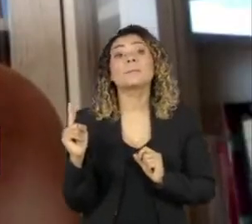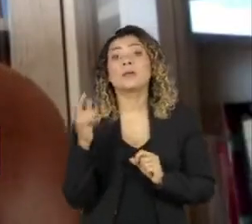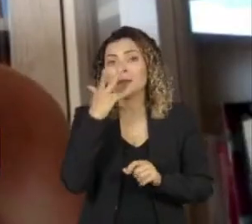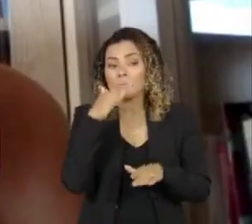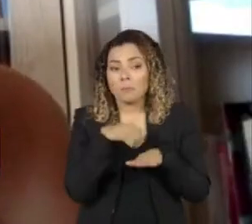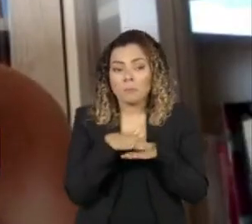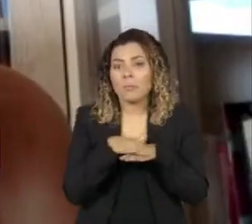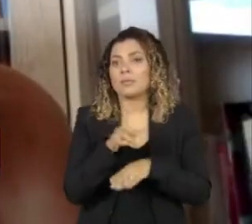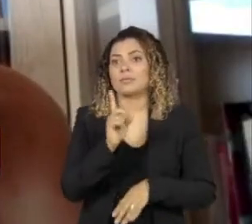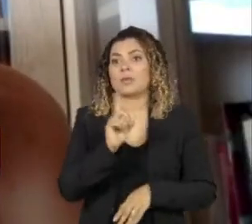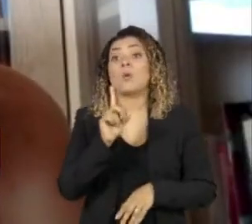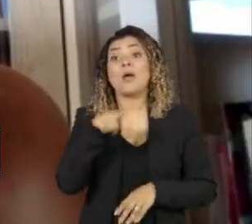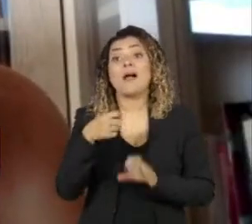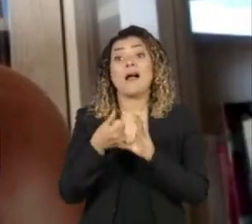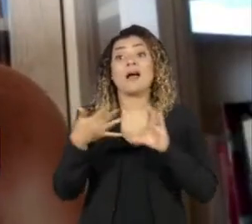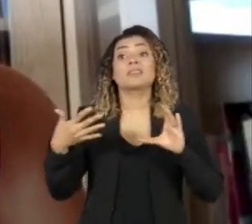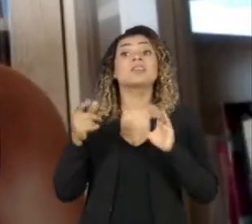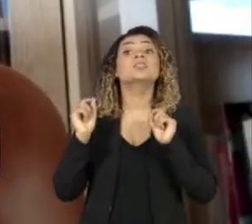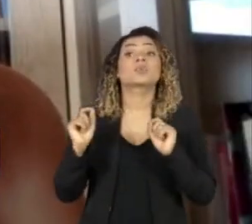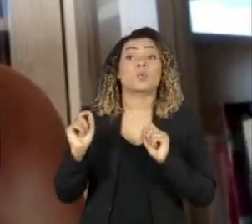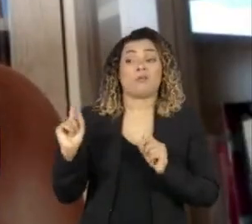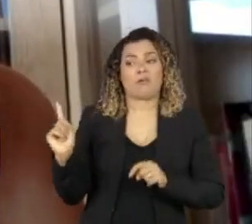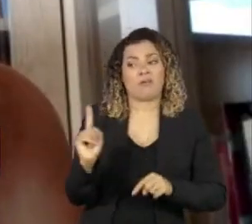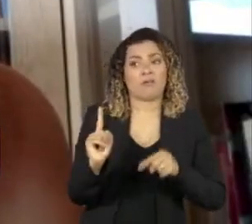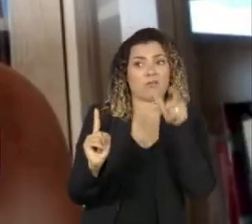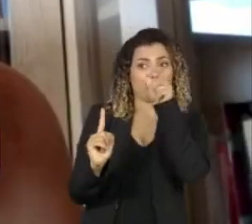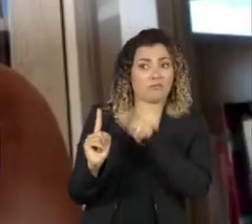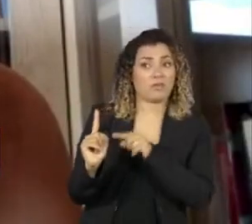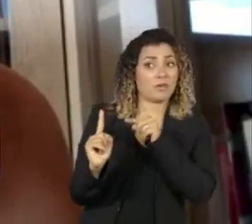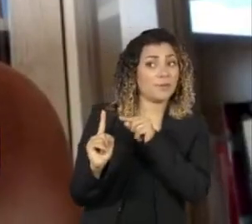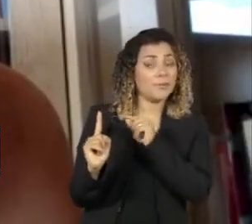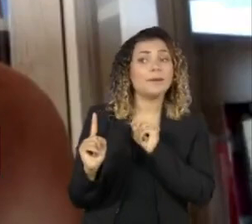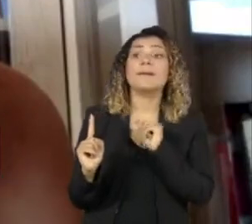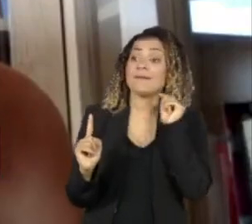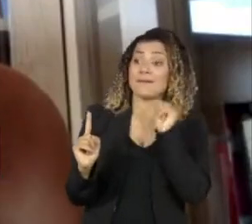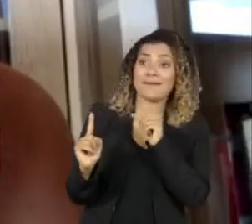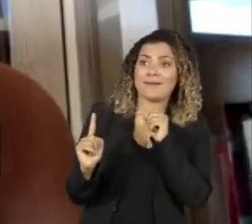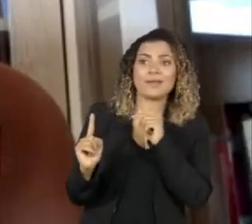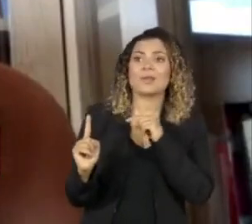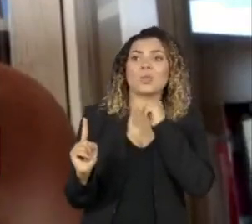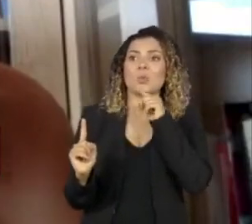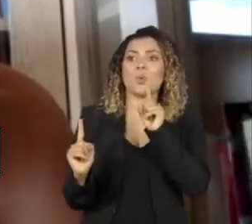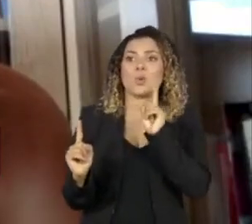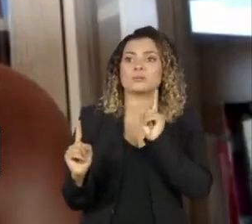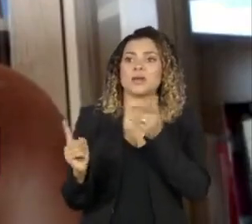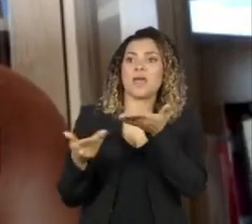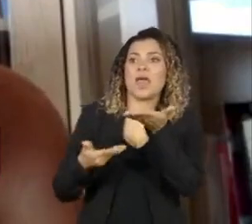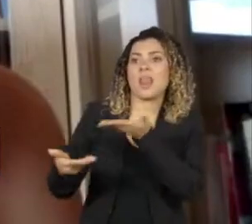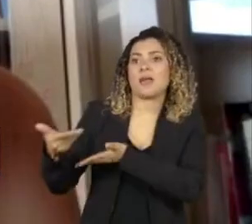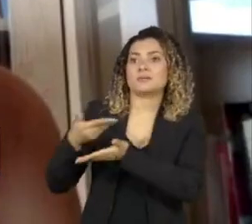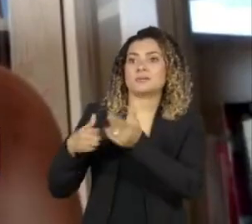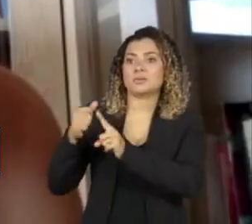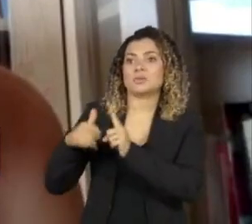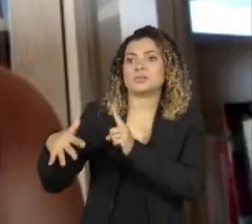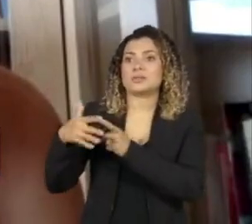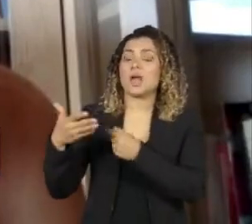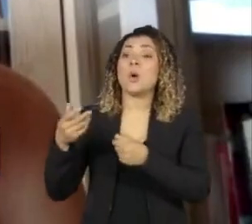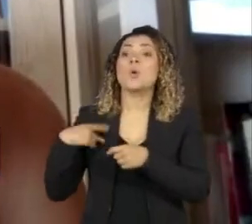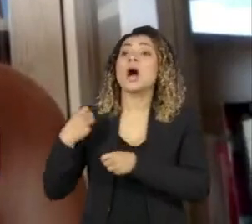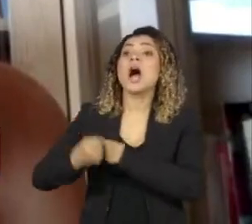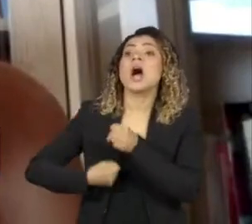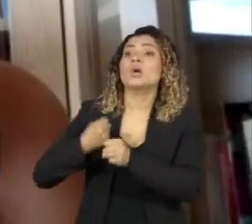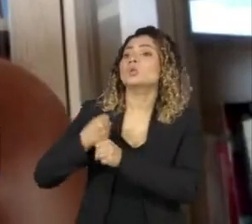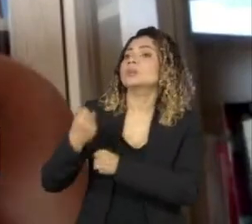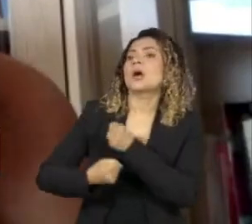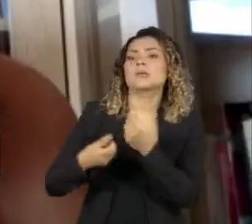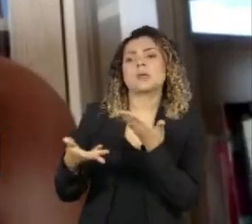Portanto, uma característica do agressor é que ele não consegue manter relações sociais por longo prazo.